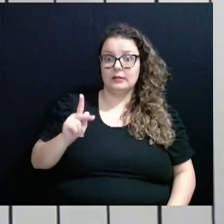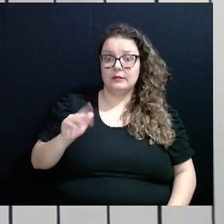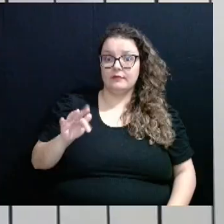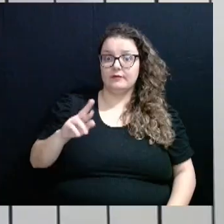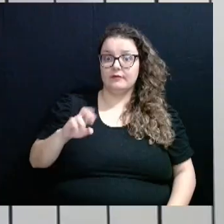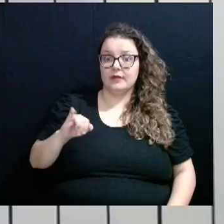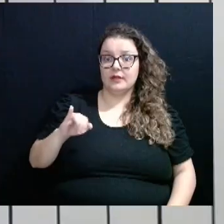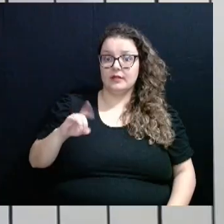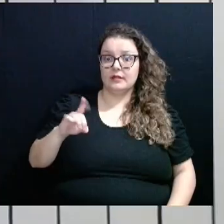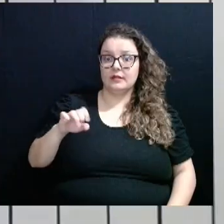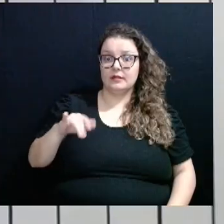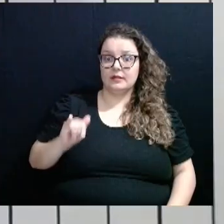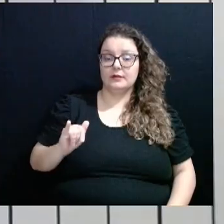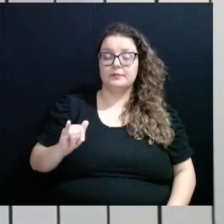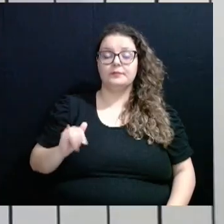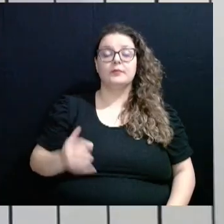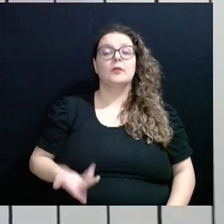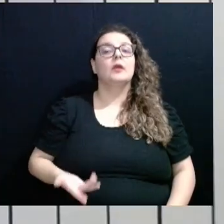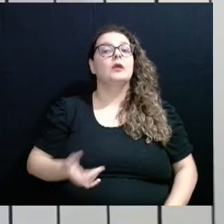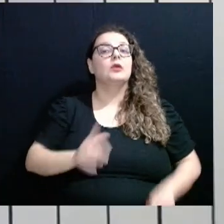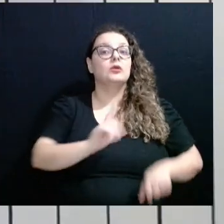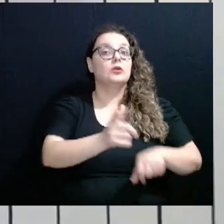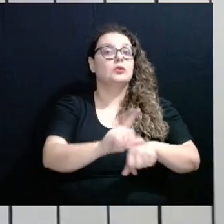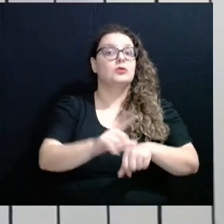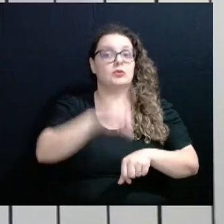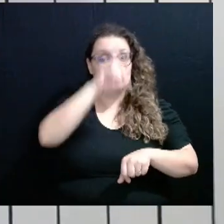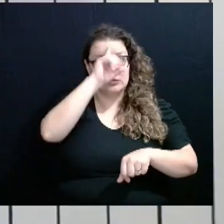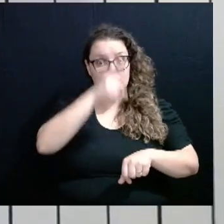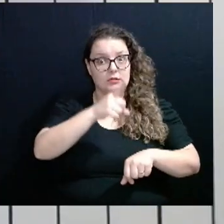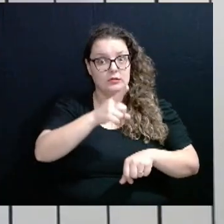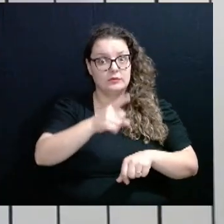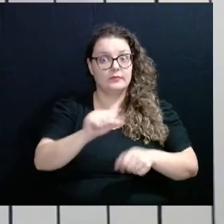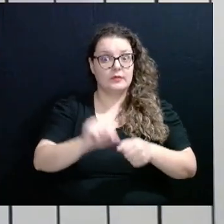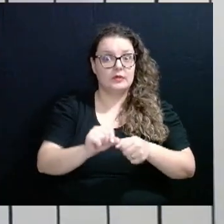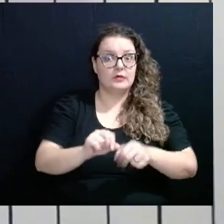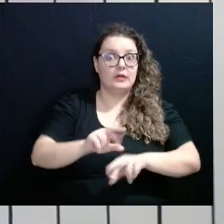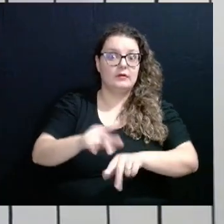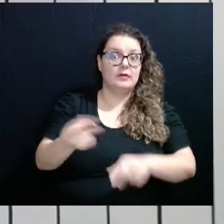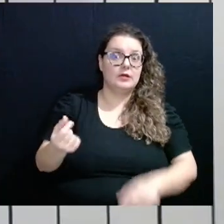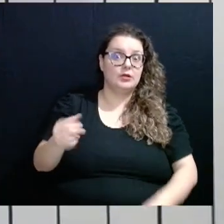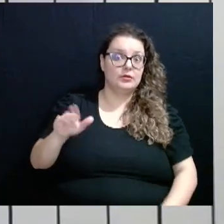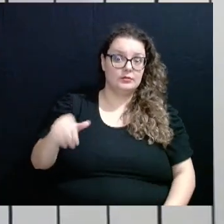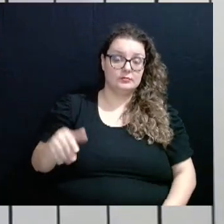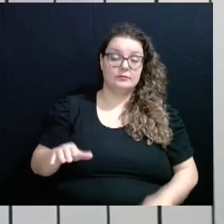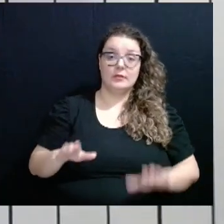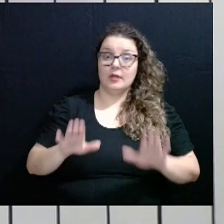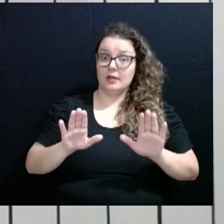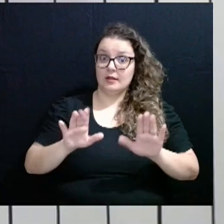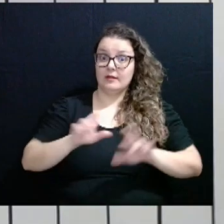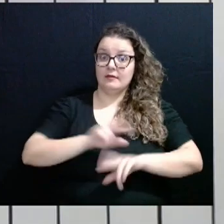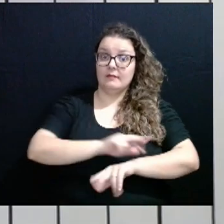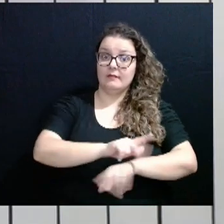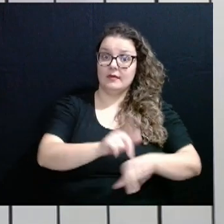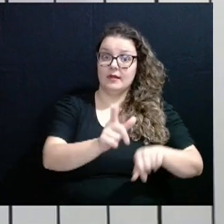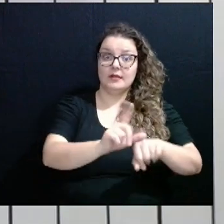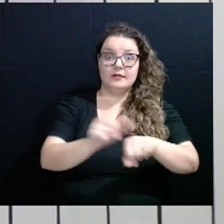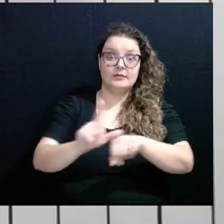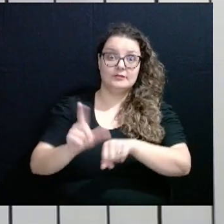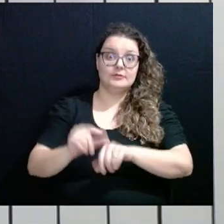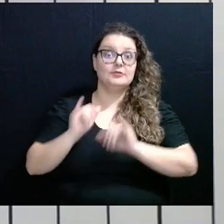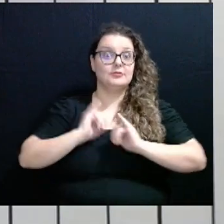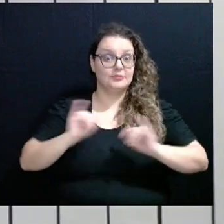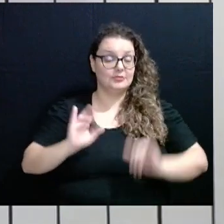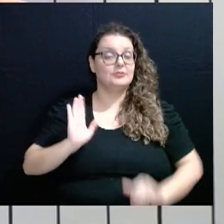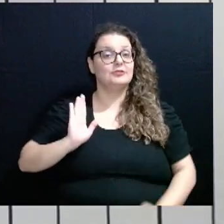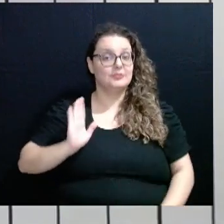lojistas realizam uma série de promoções. Aliás, muitas lojas já estão anunciando, que estão